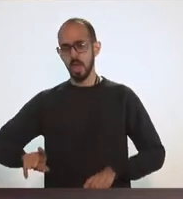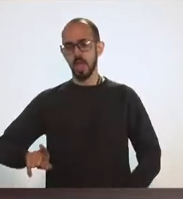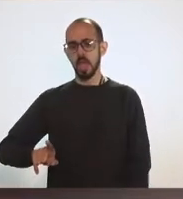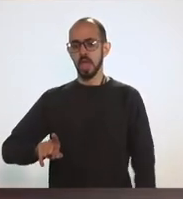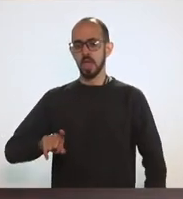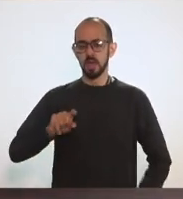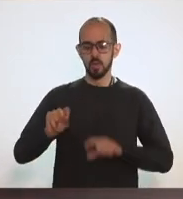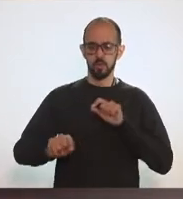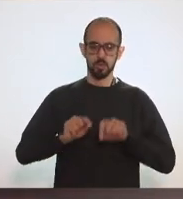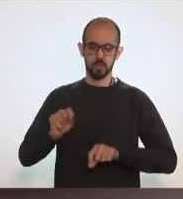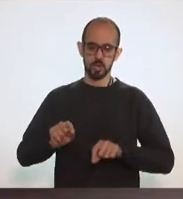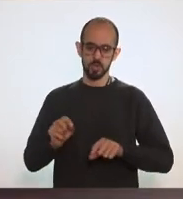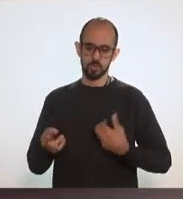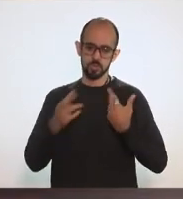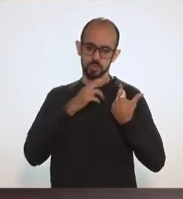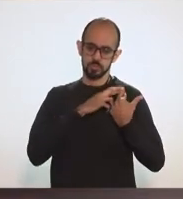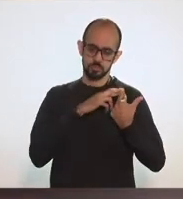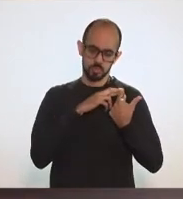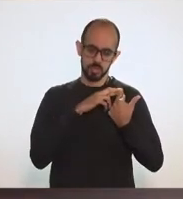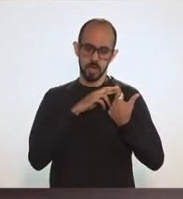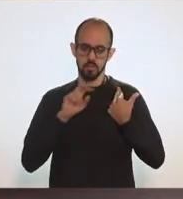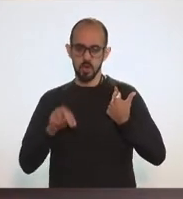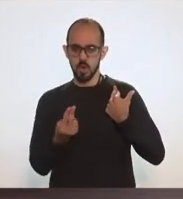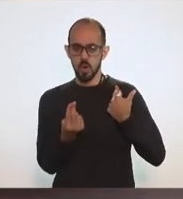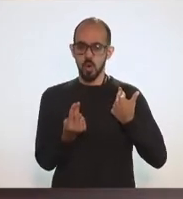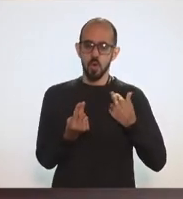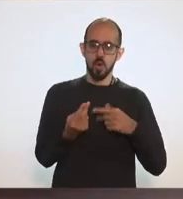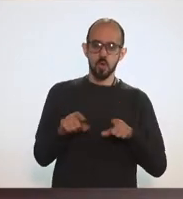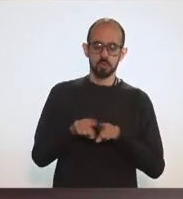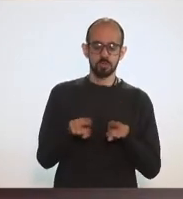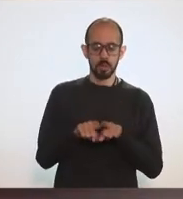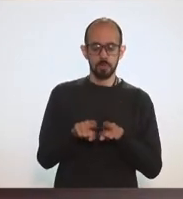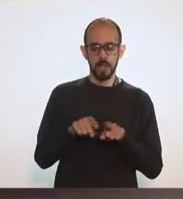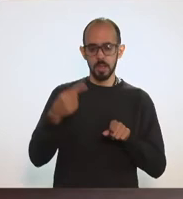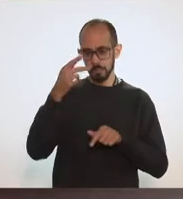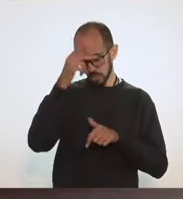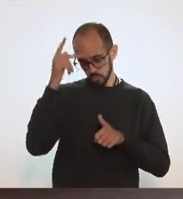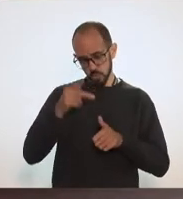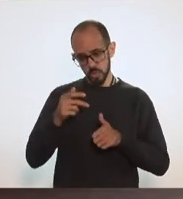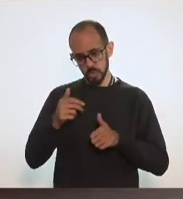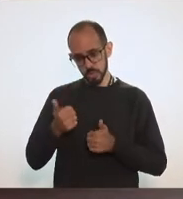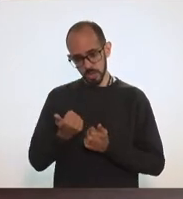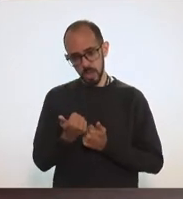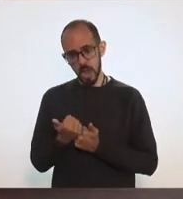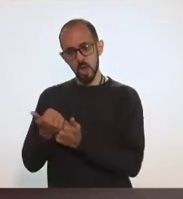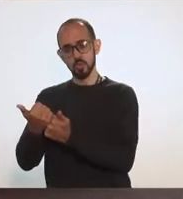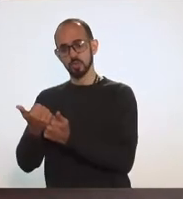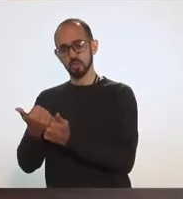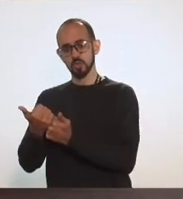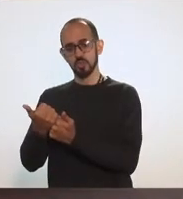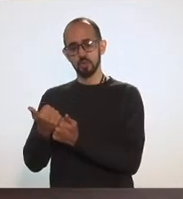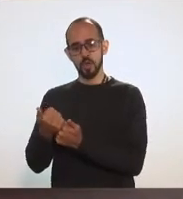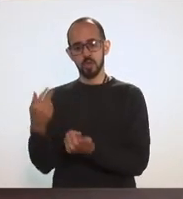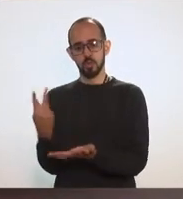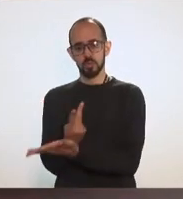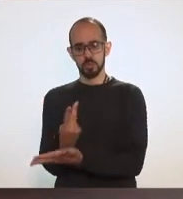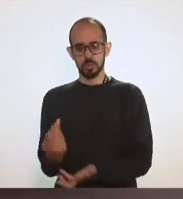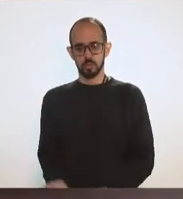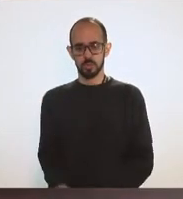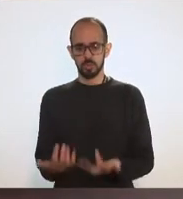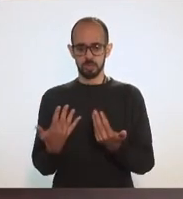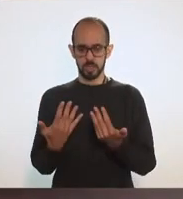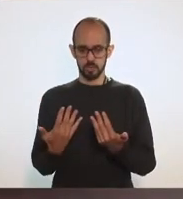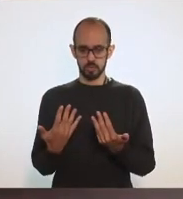o responsável ou sequer o coadjuvante para ocasionar o incêndio. O incêndio ele é oriundo